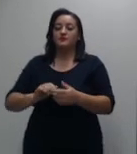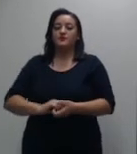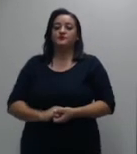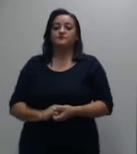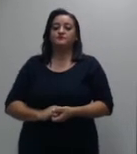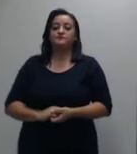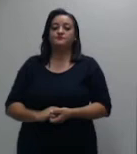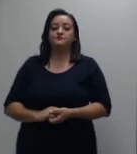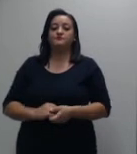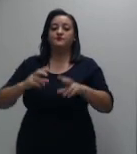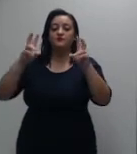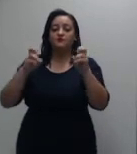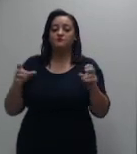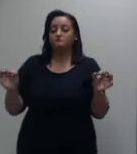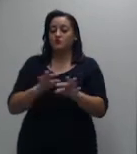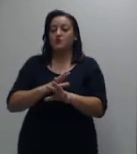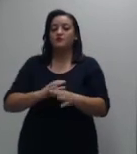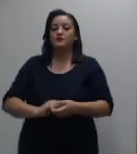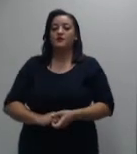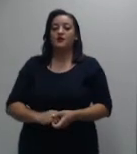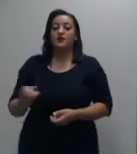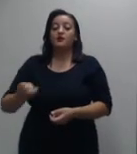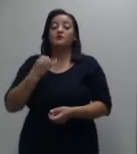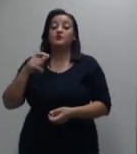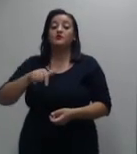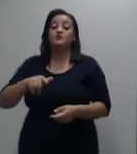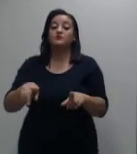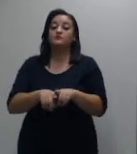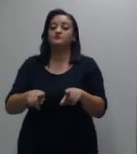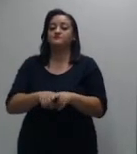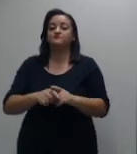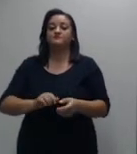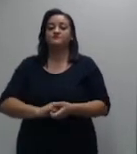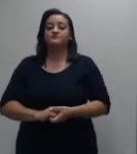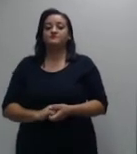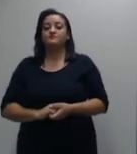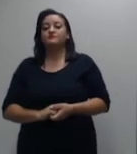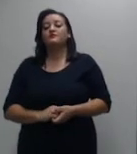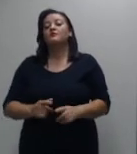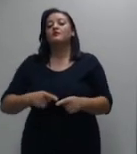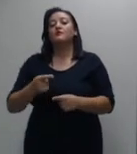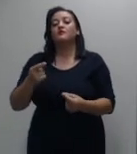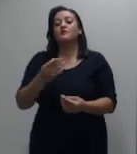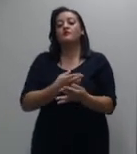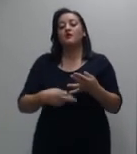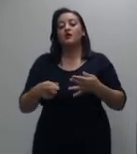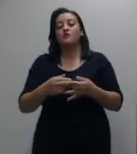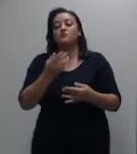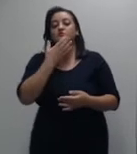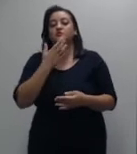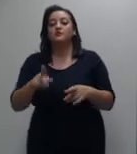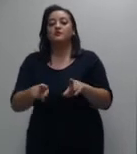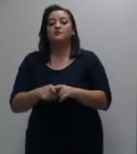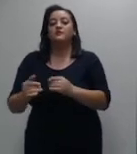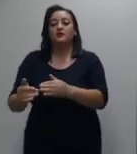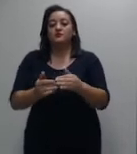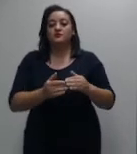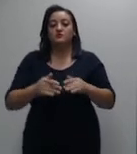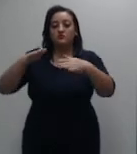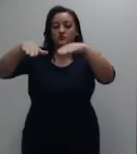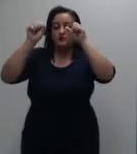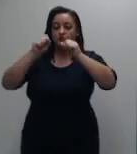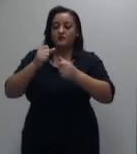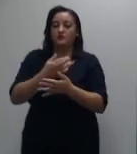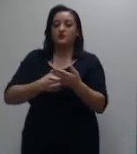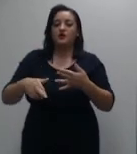Olá pessoal sustento o portão já Toy interpôs então recurso de apelação perante o tribunal de recurso